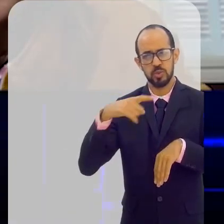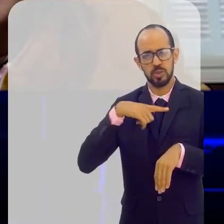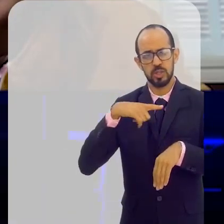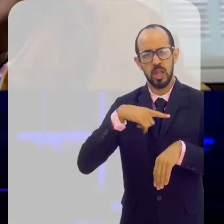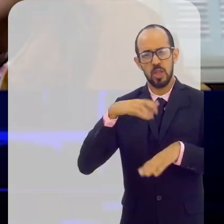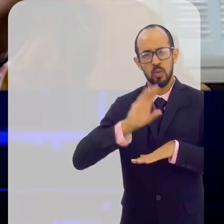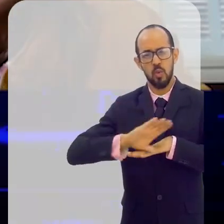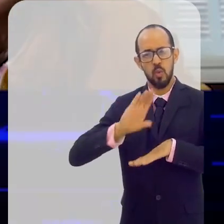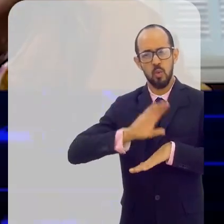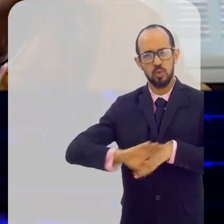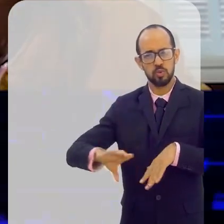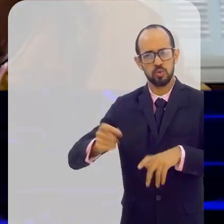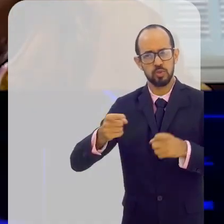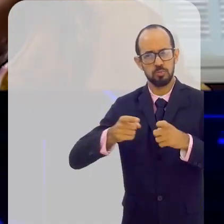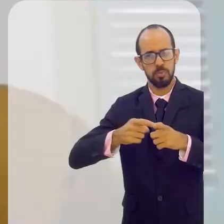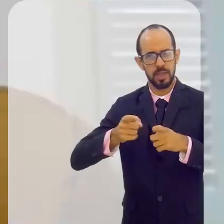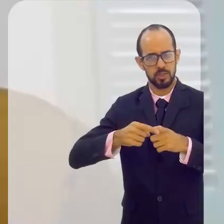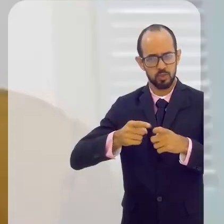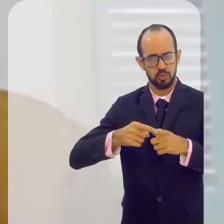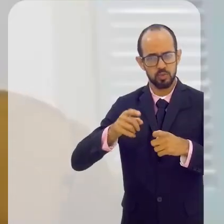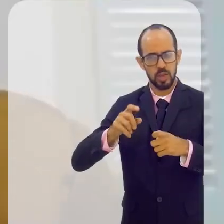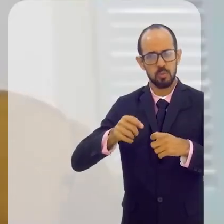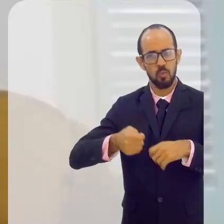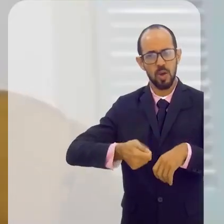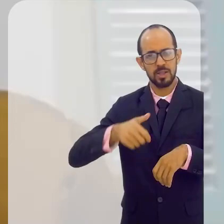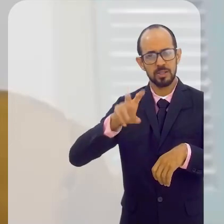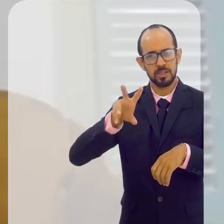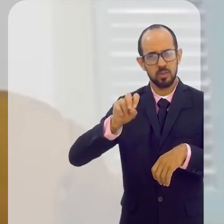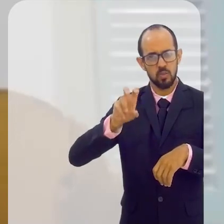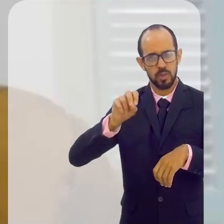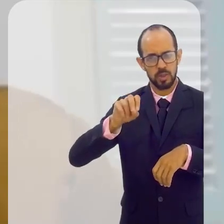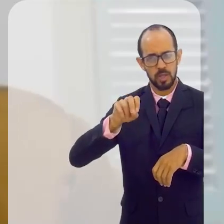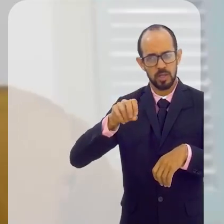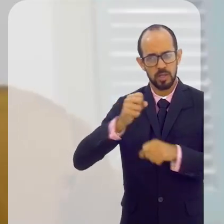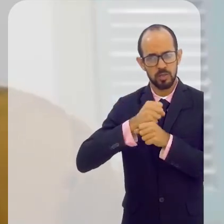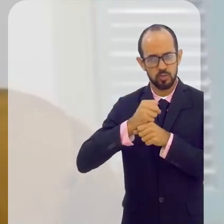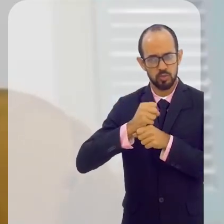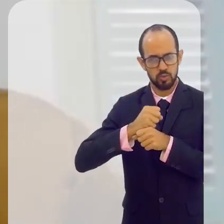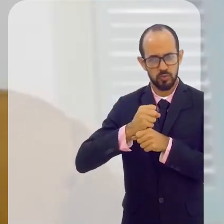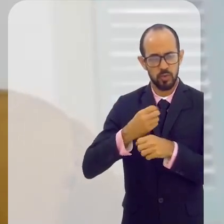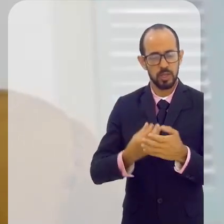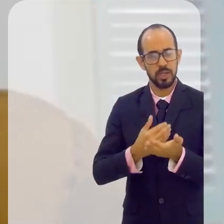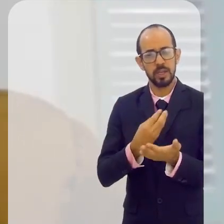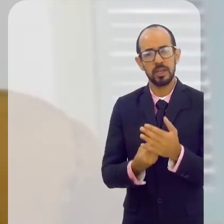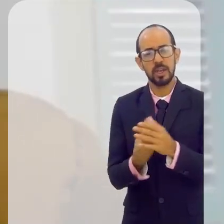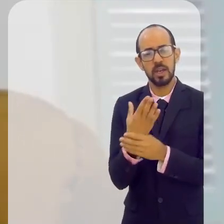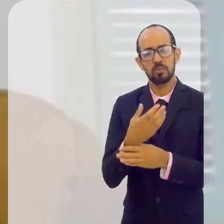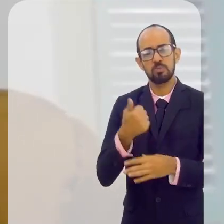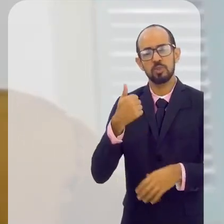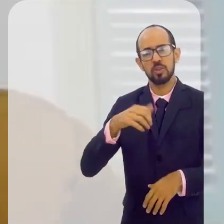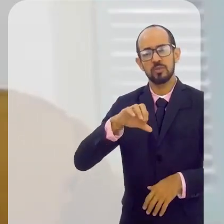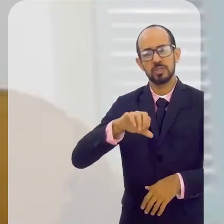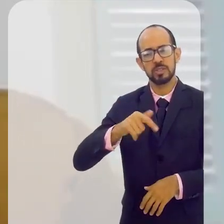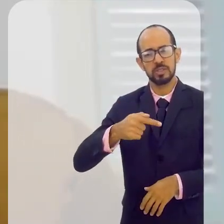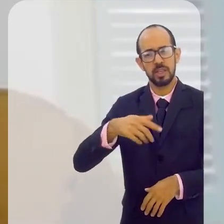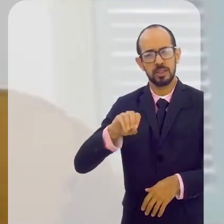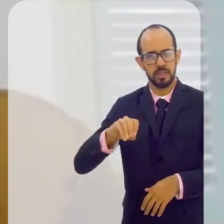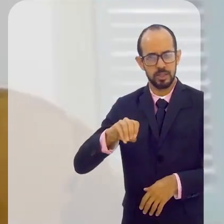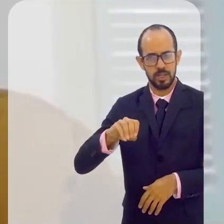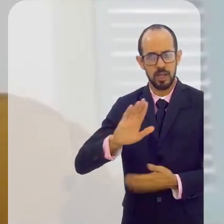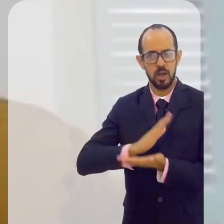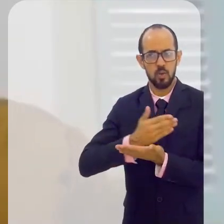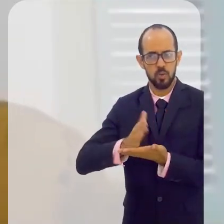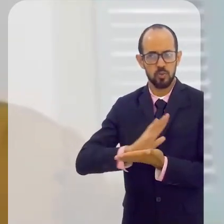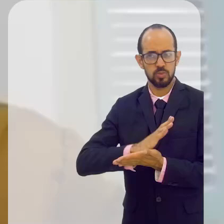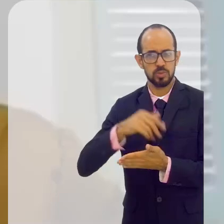de medicina já há mais de 50 anos, né? Um curso que foi instituído em 1970. Então, tem muitas pessoas que até